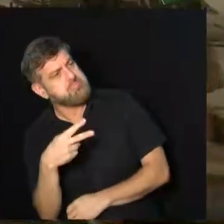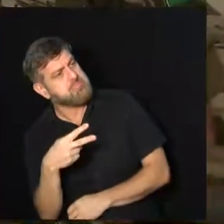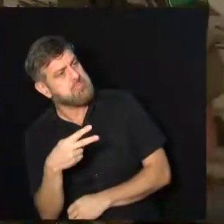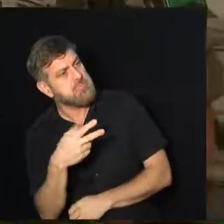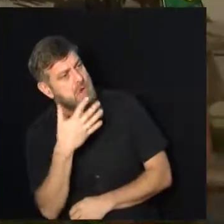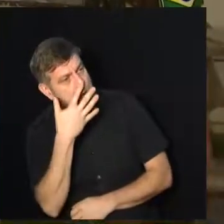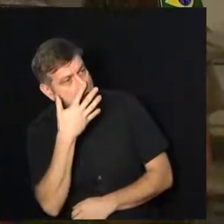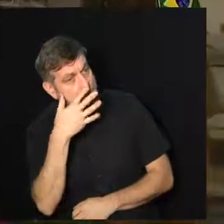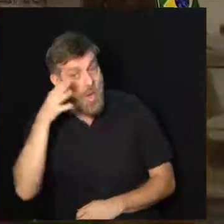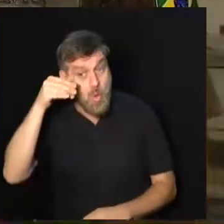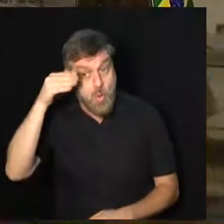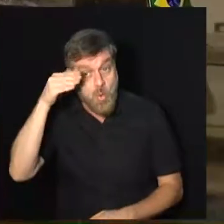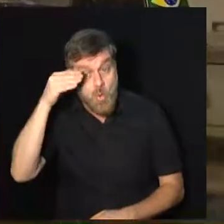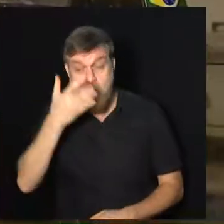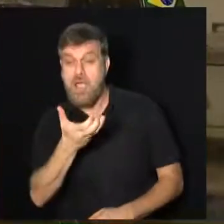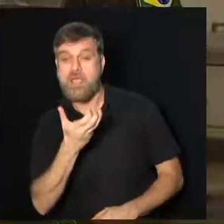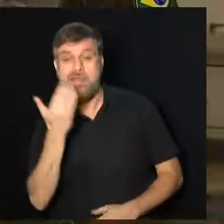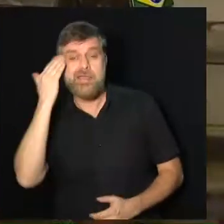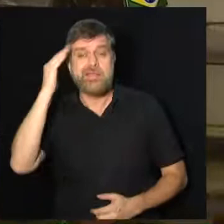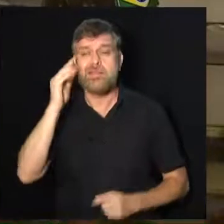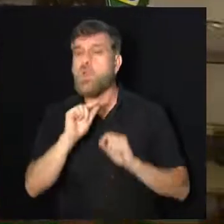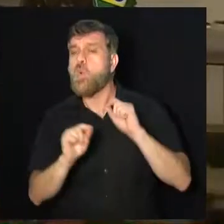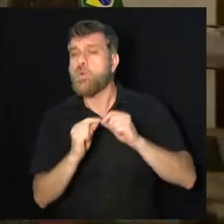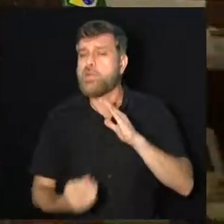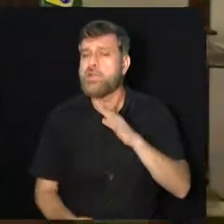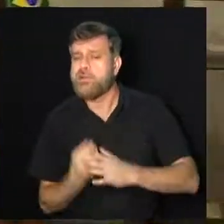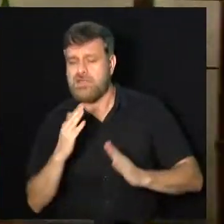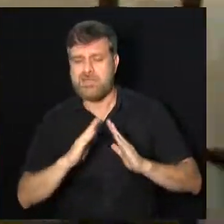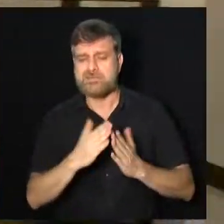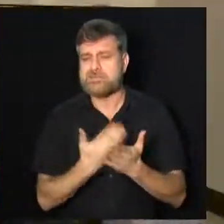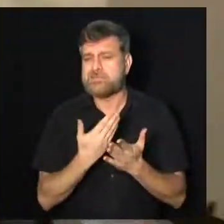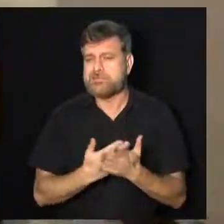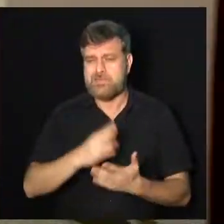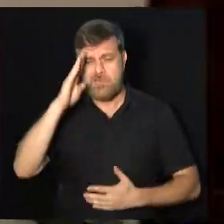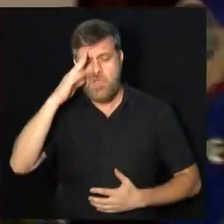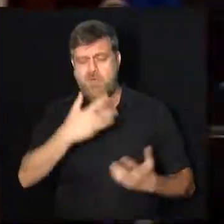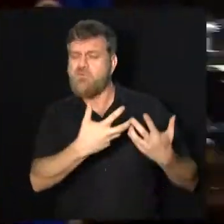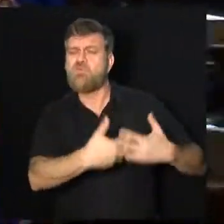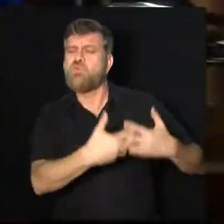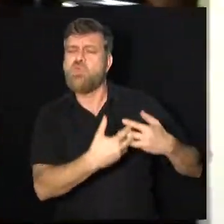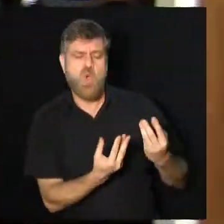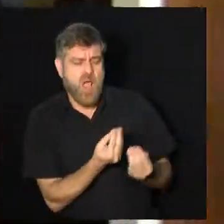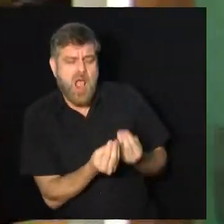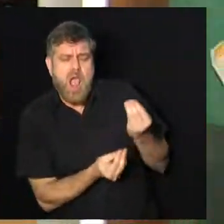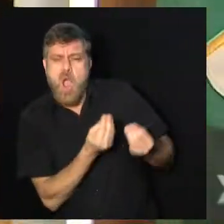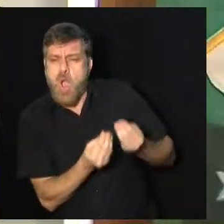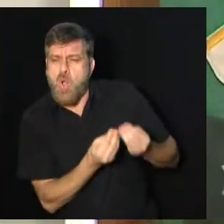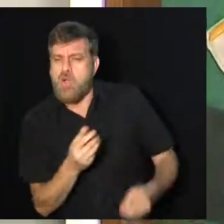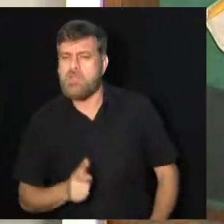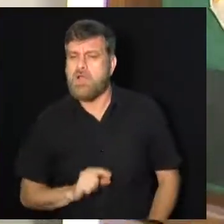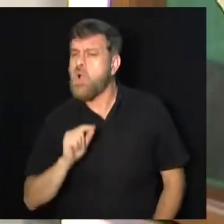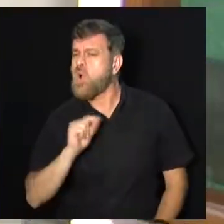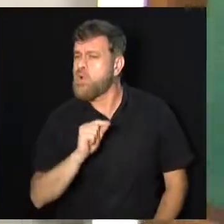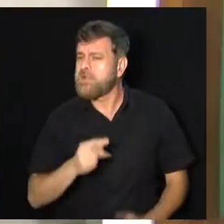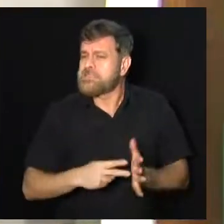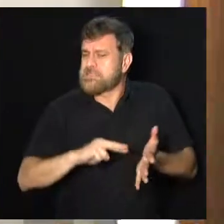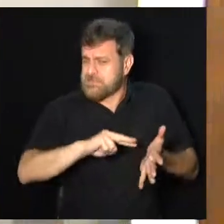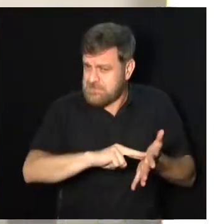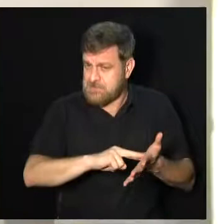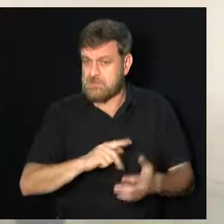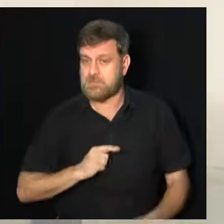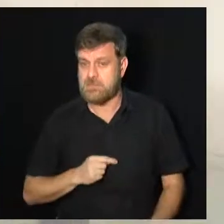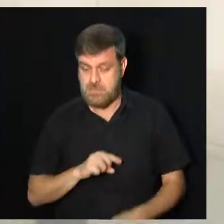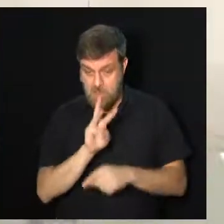interessado, curiosa de entender o que é aqui dentro, o que é a escola de cadetes, o que é a escola, a SPSEX, busque no